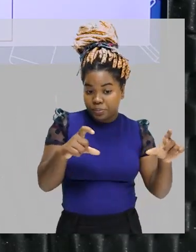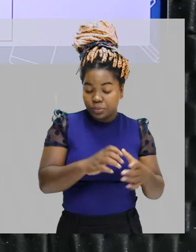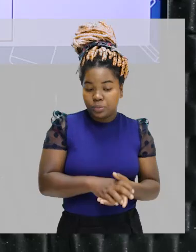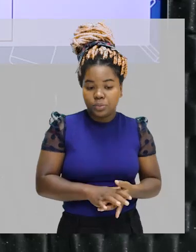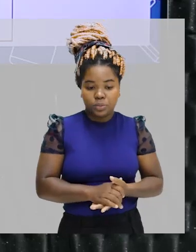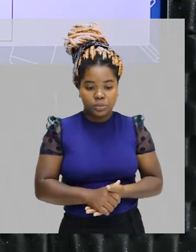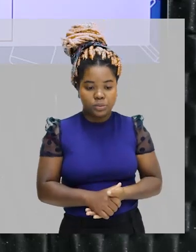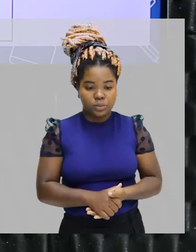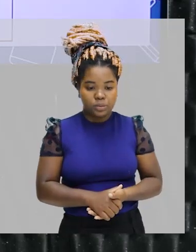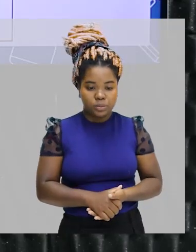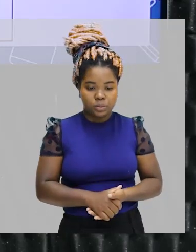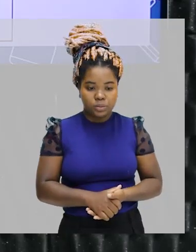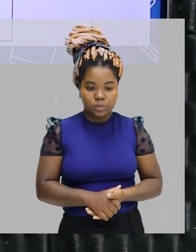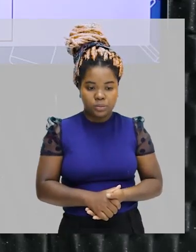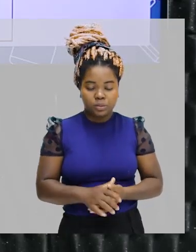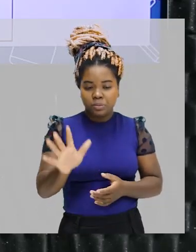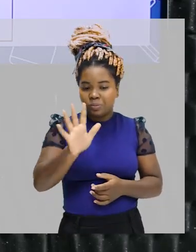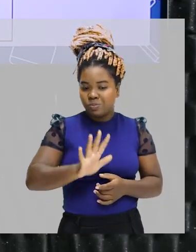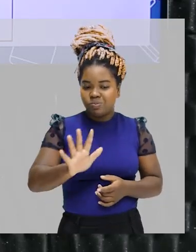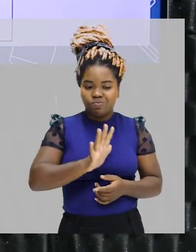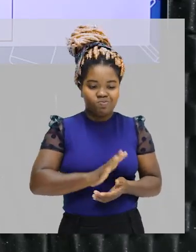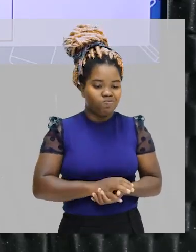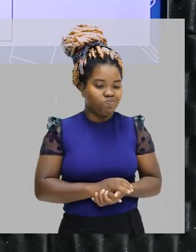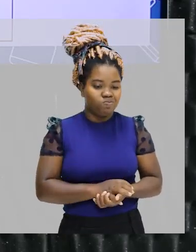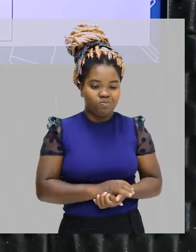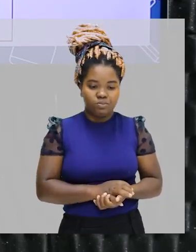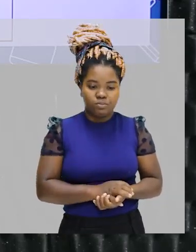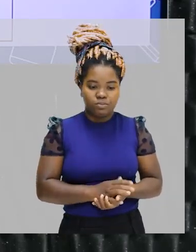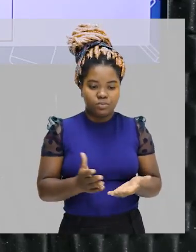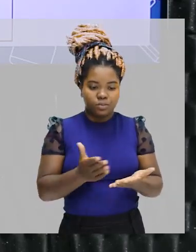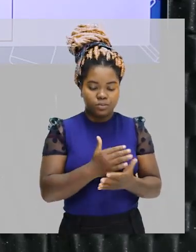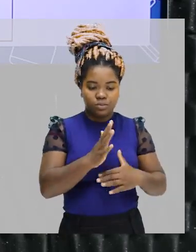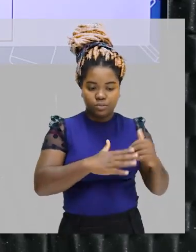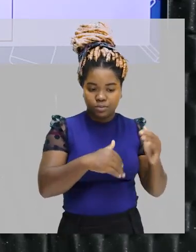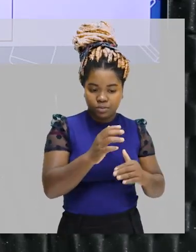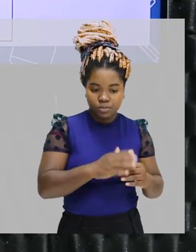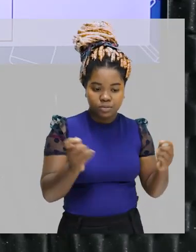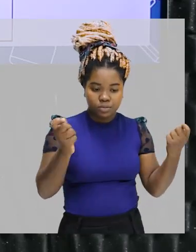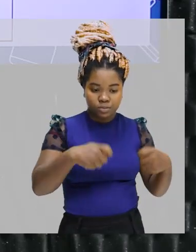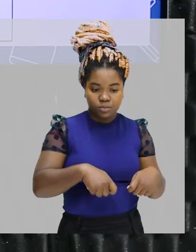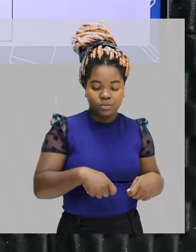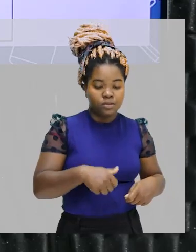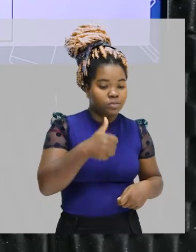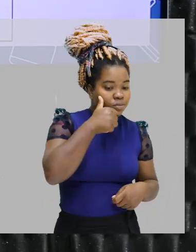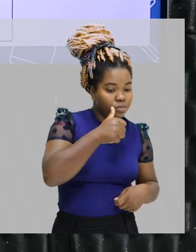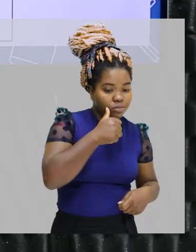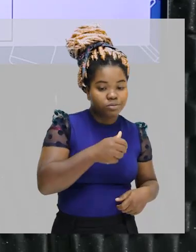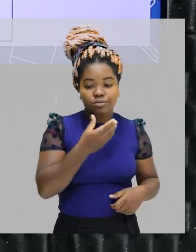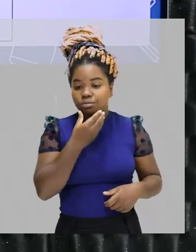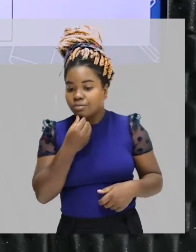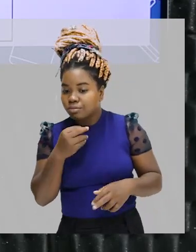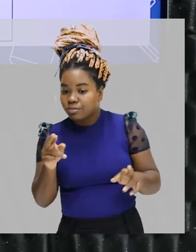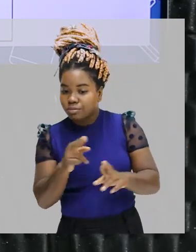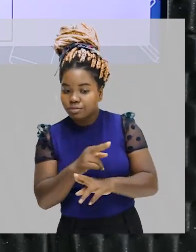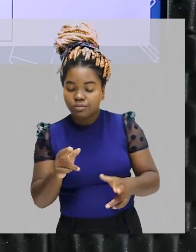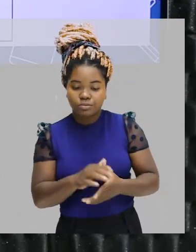são exceções. Mas, em geral, o mesmo termo pode ser usado tanto para o masculino quanto para o